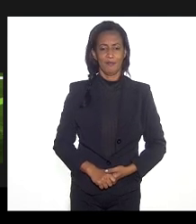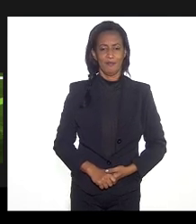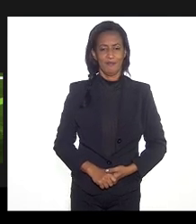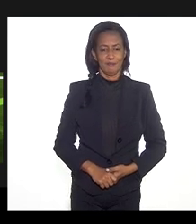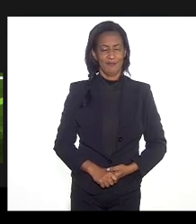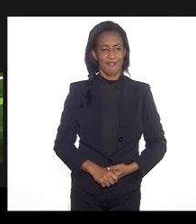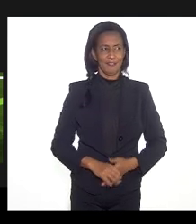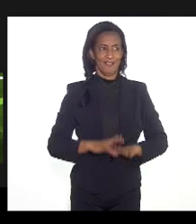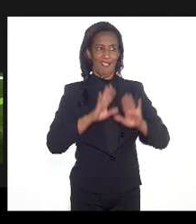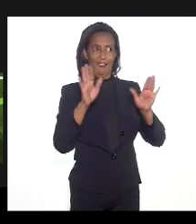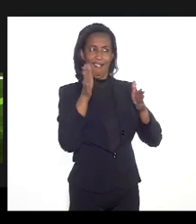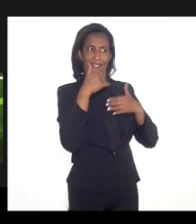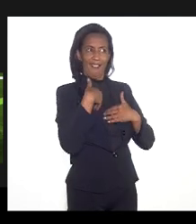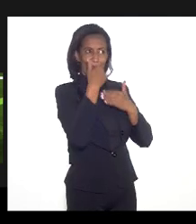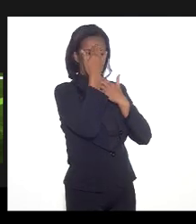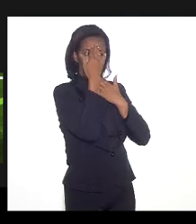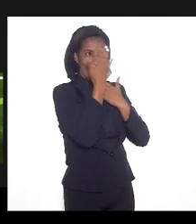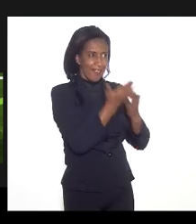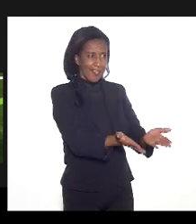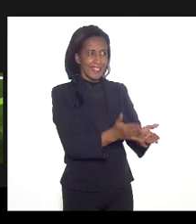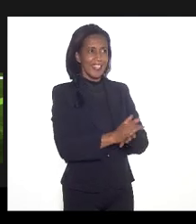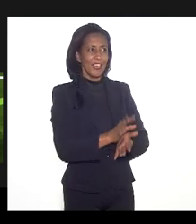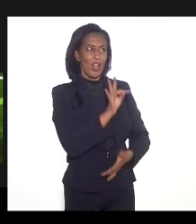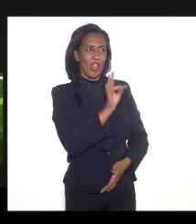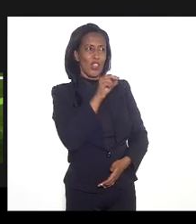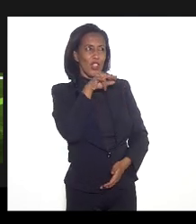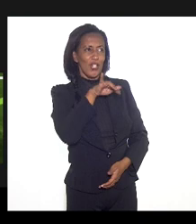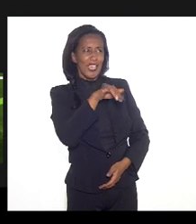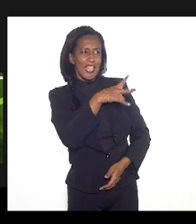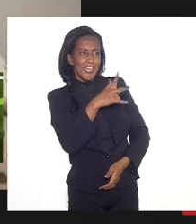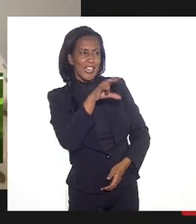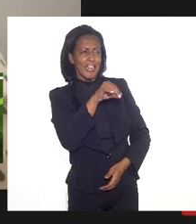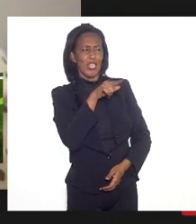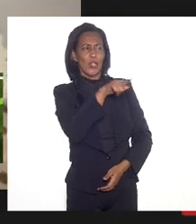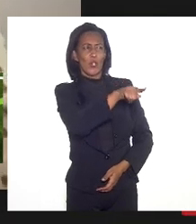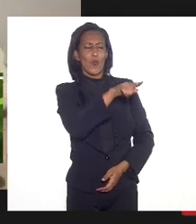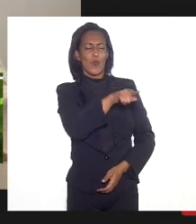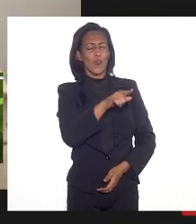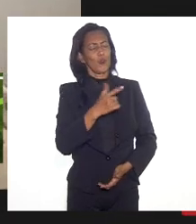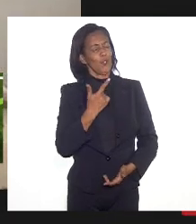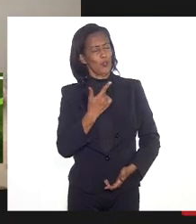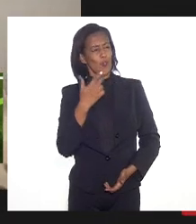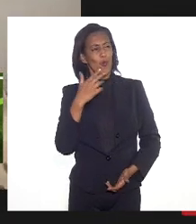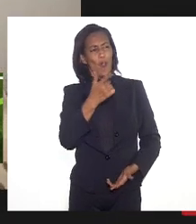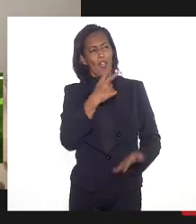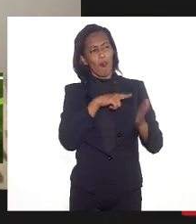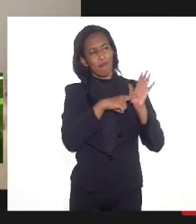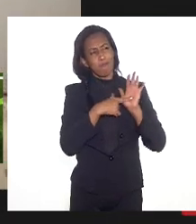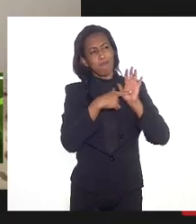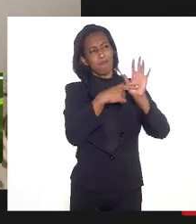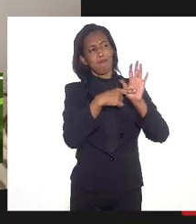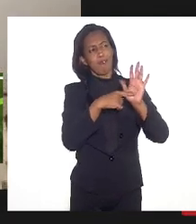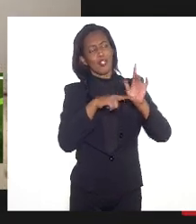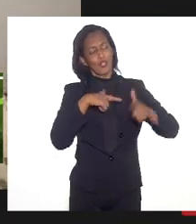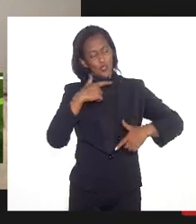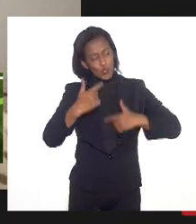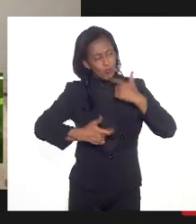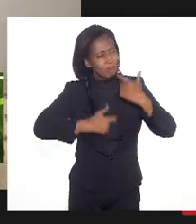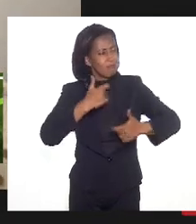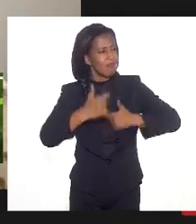Eu que agradeço, senhor Toninho. O senhor é uma referência para todos nós de